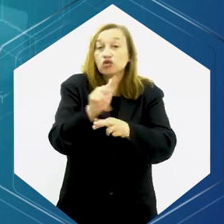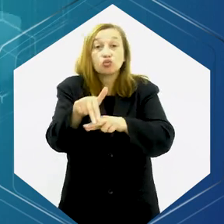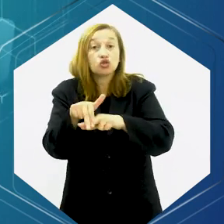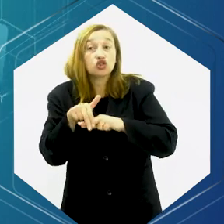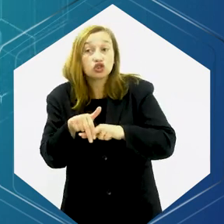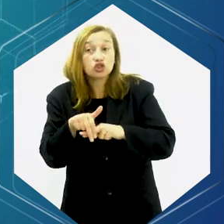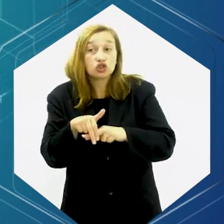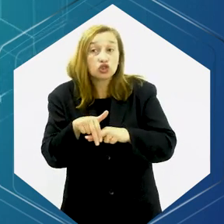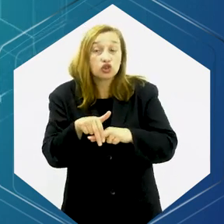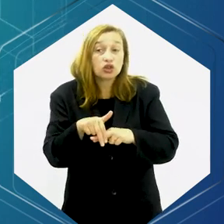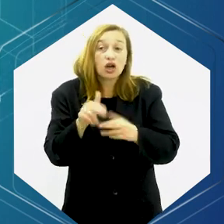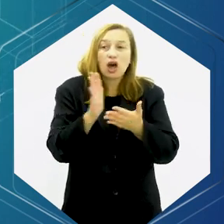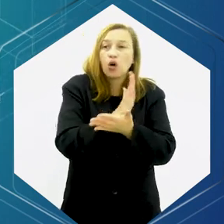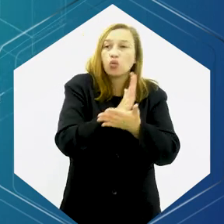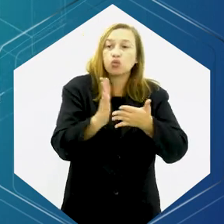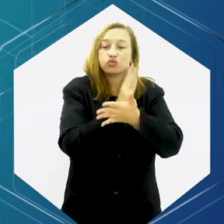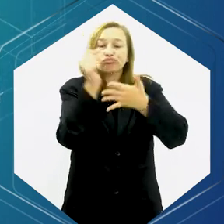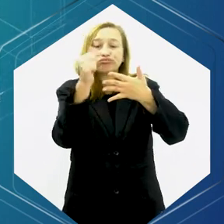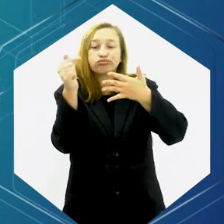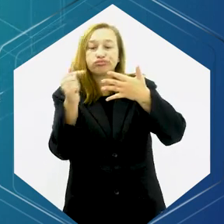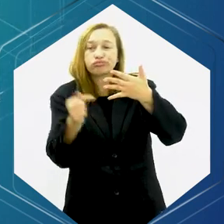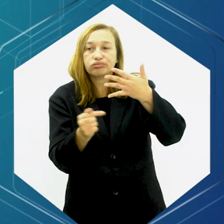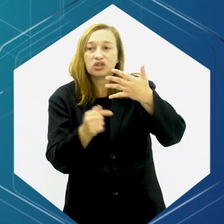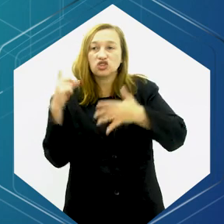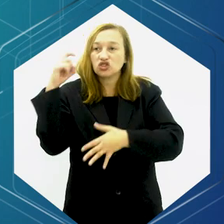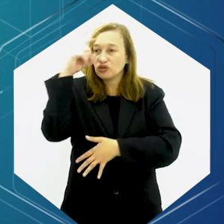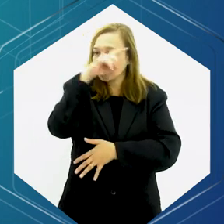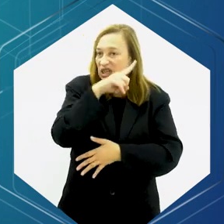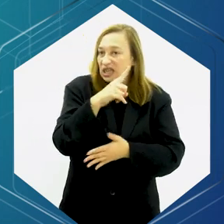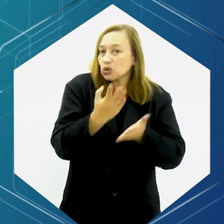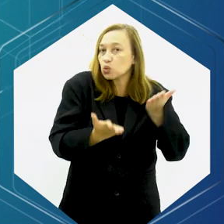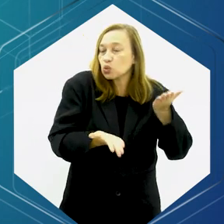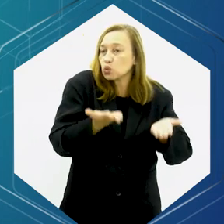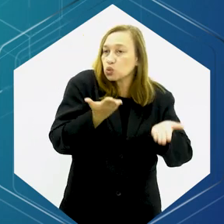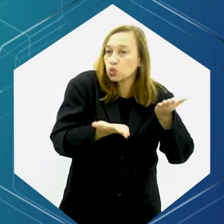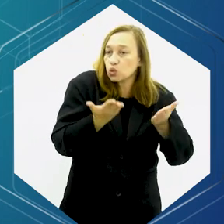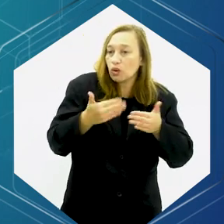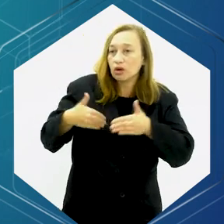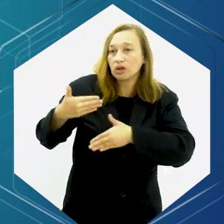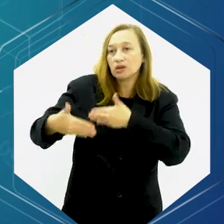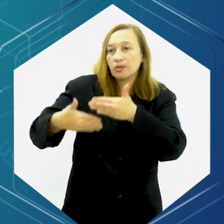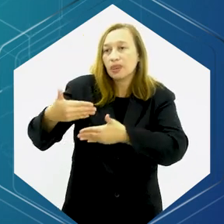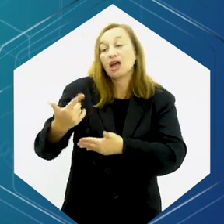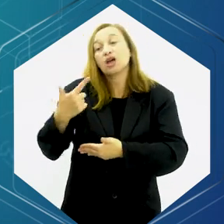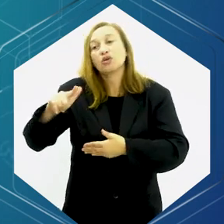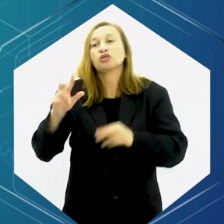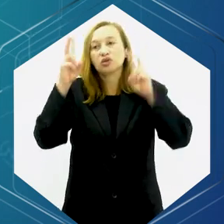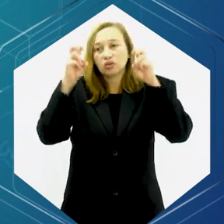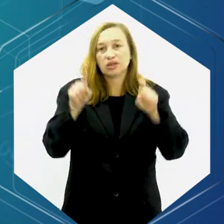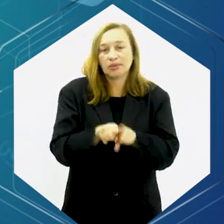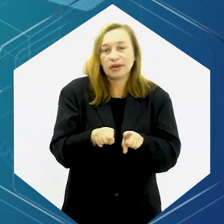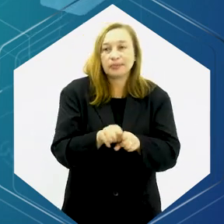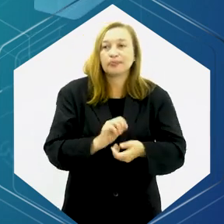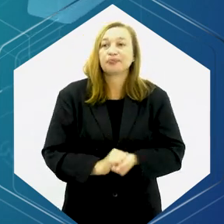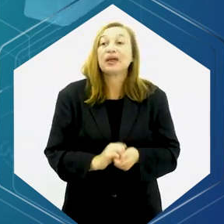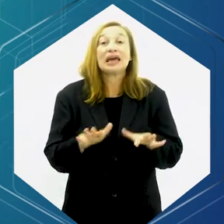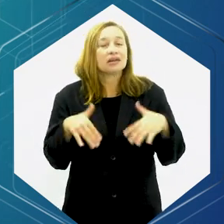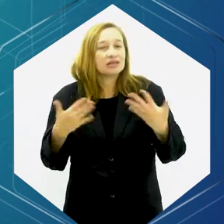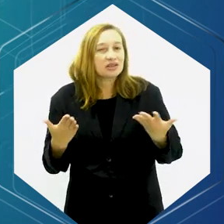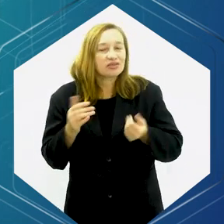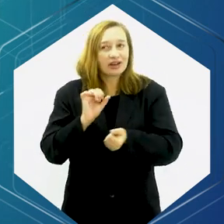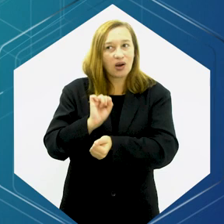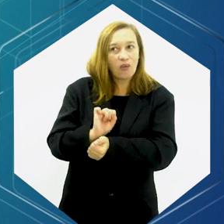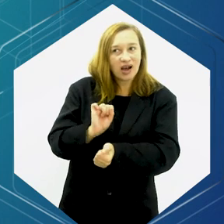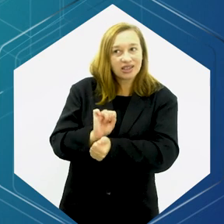avaliar algumas causas para avaliar alguns pontos eh críticos de ganho de peso durante essas trajetórias e mais outras